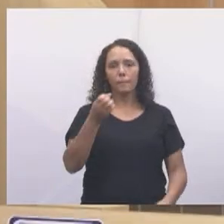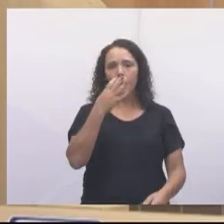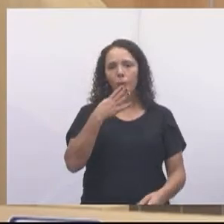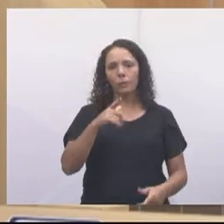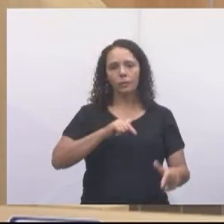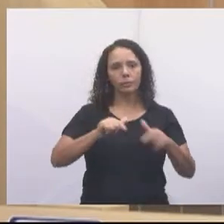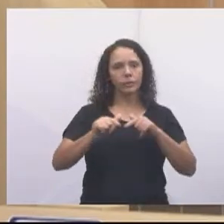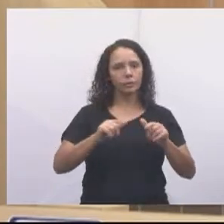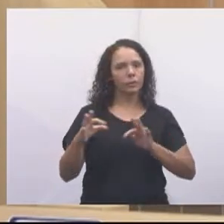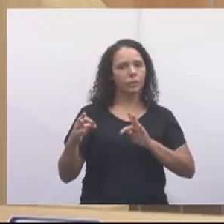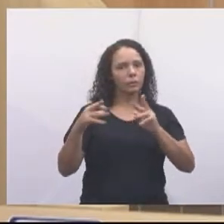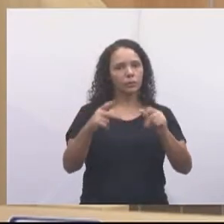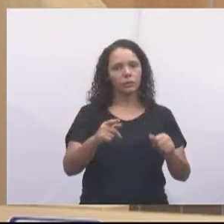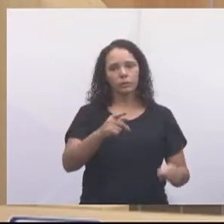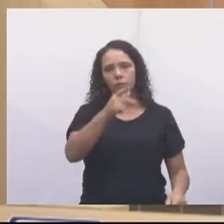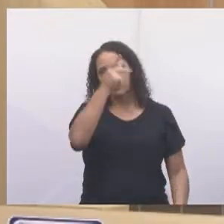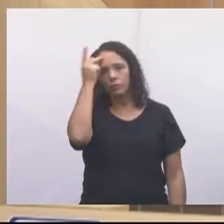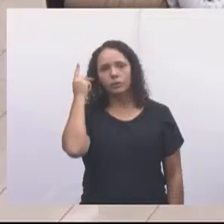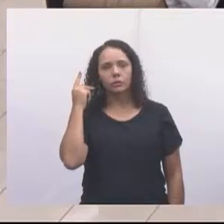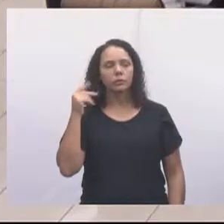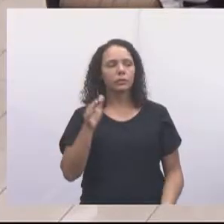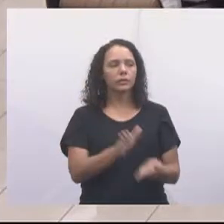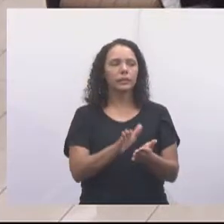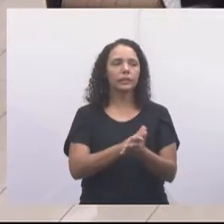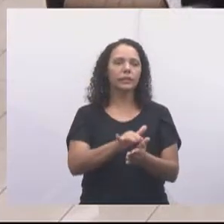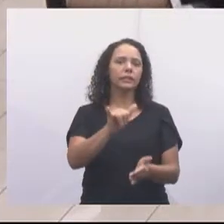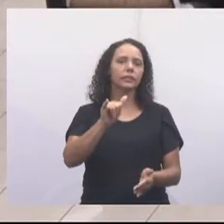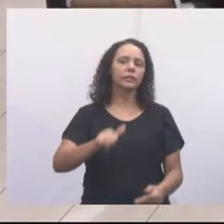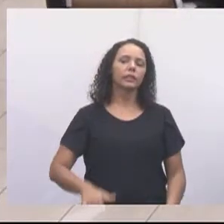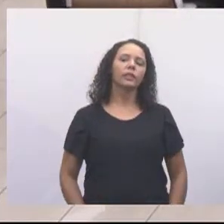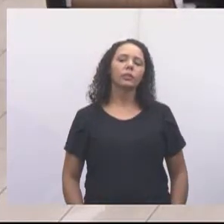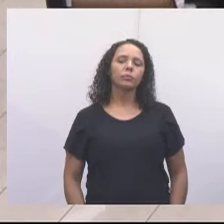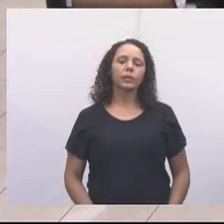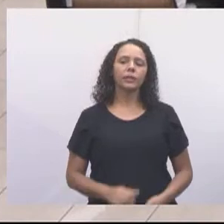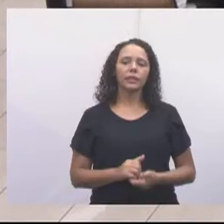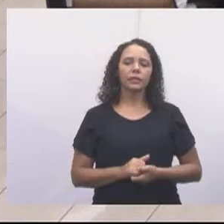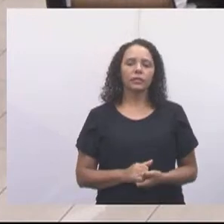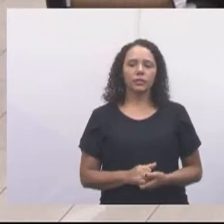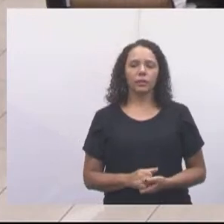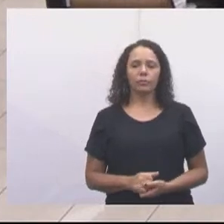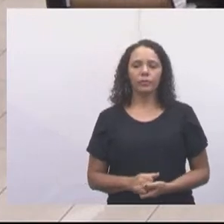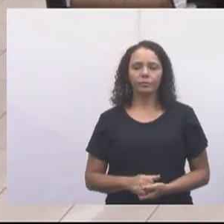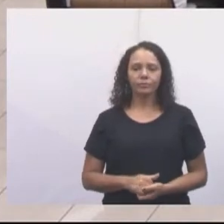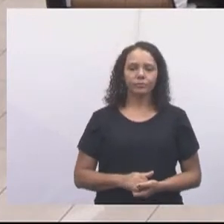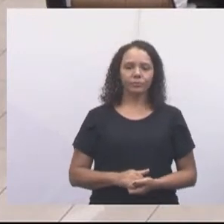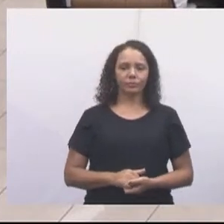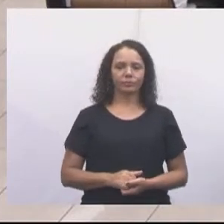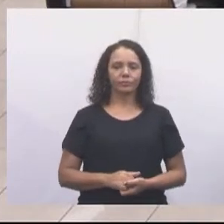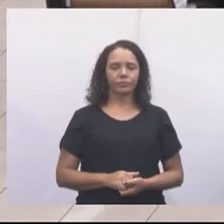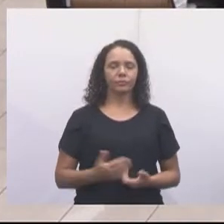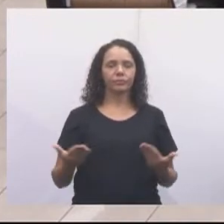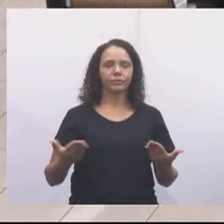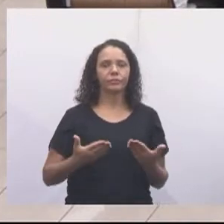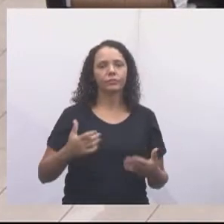população aí de Jacareí. Vereador Edgar Sazaki.